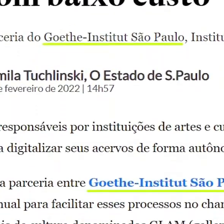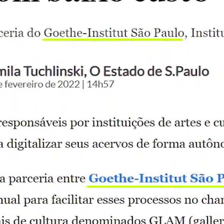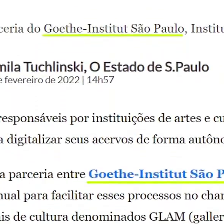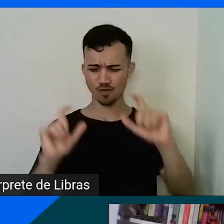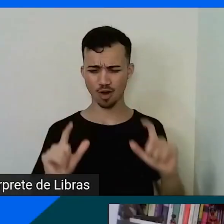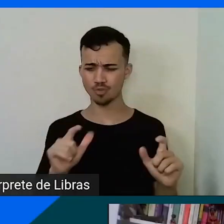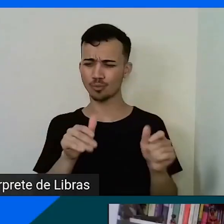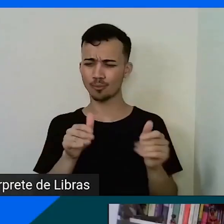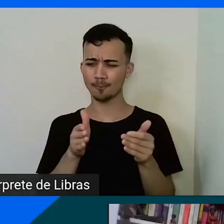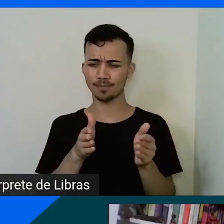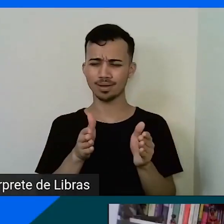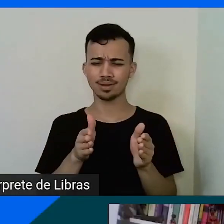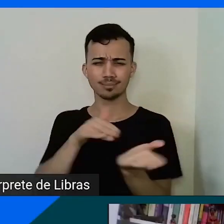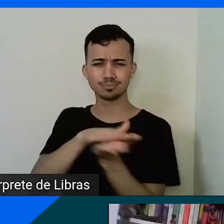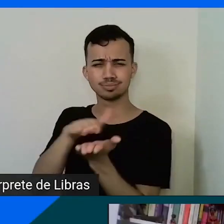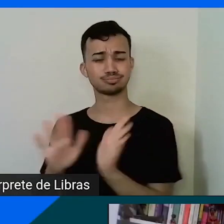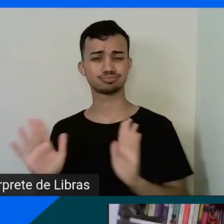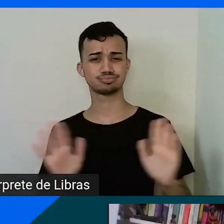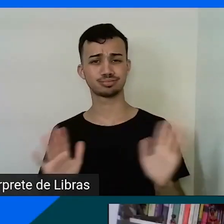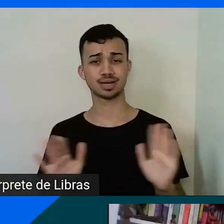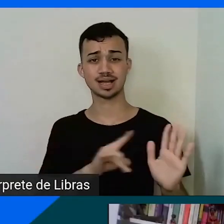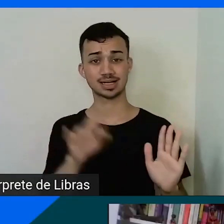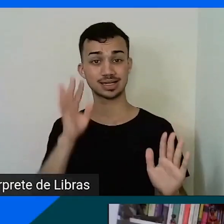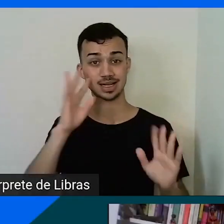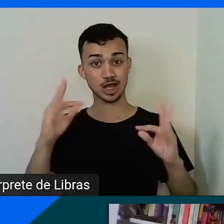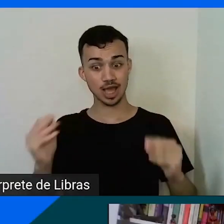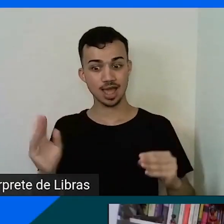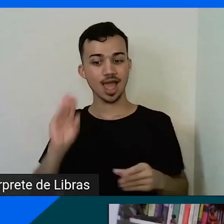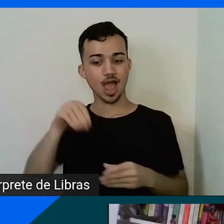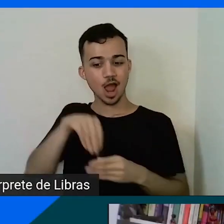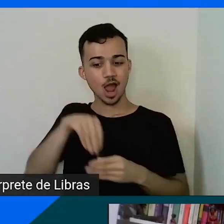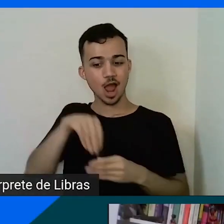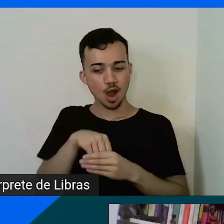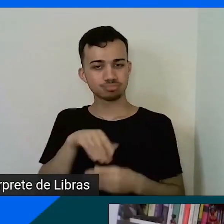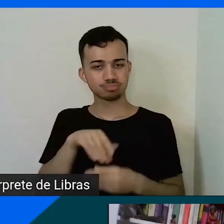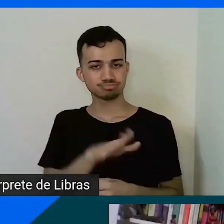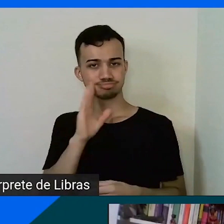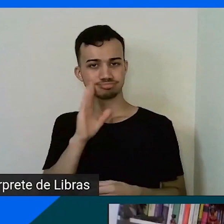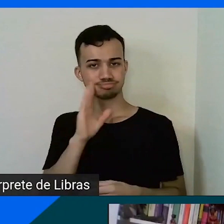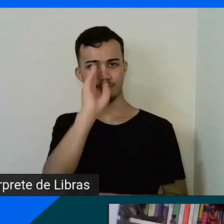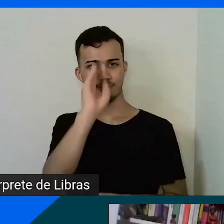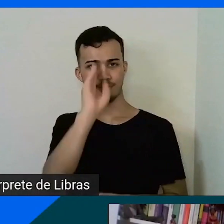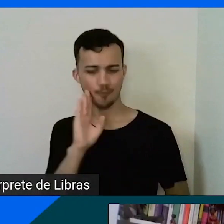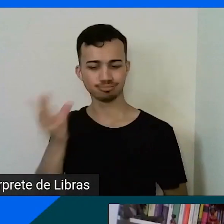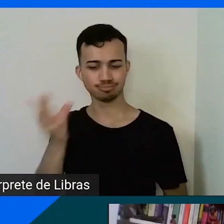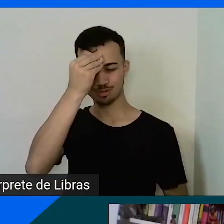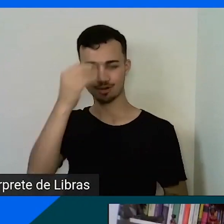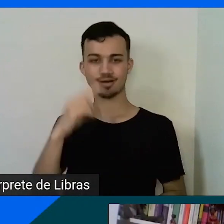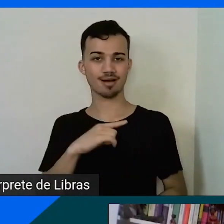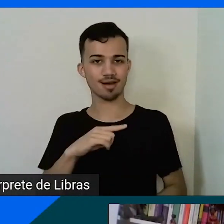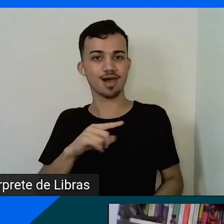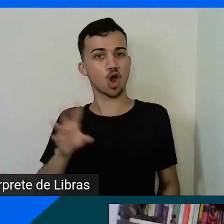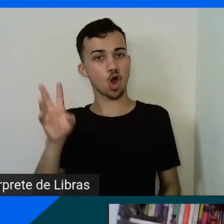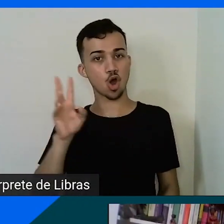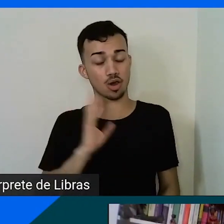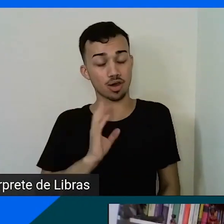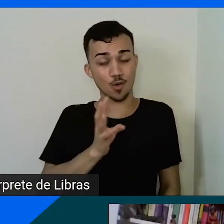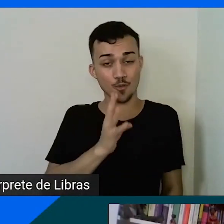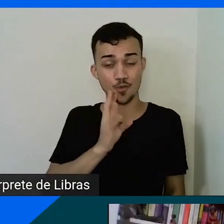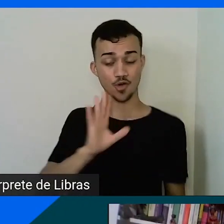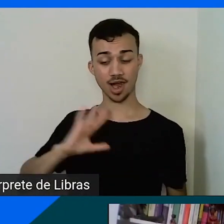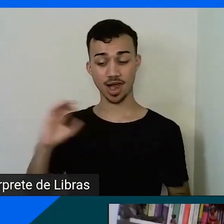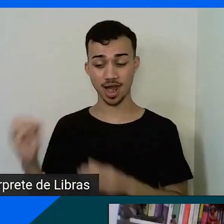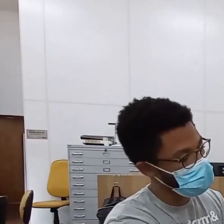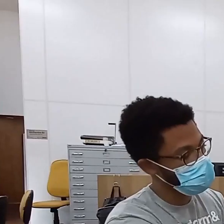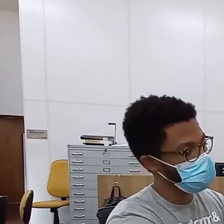de difusão digital ampla do nosso patrimônio, da redução de barreiras para o acesso do conhecimento, da criação de uma